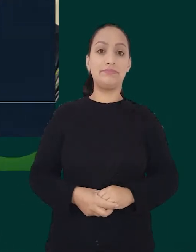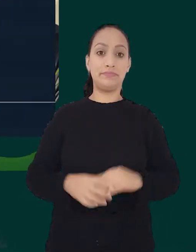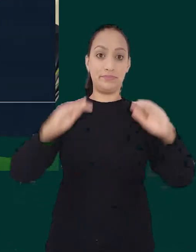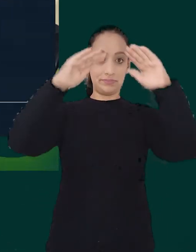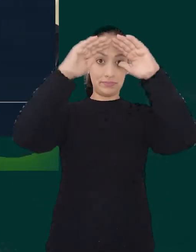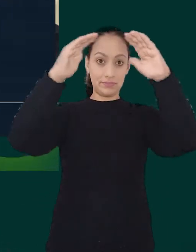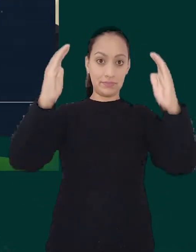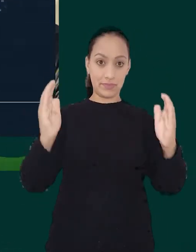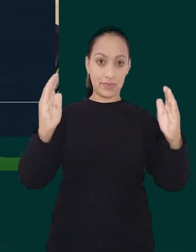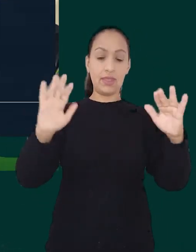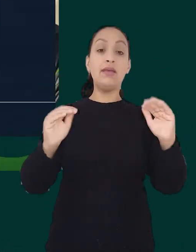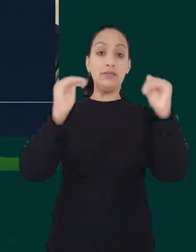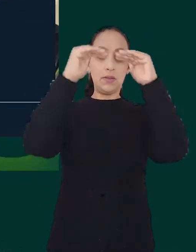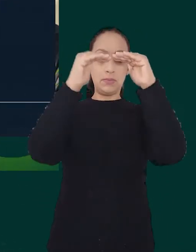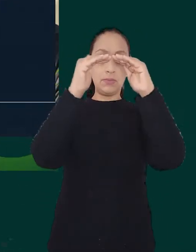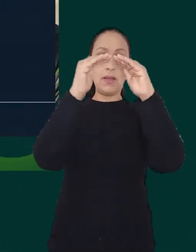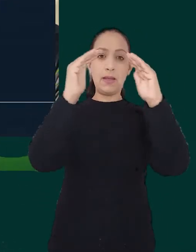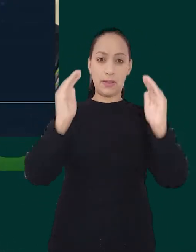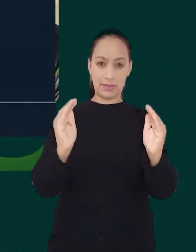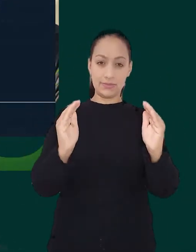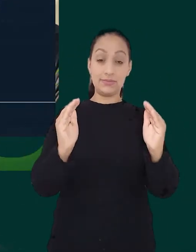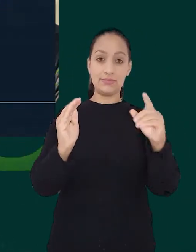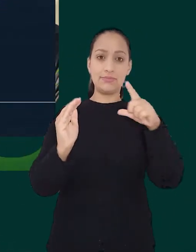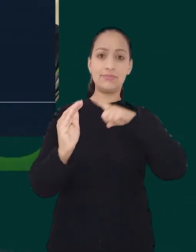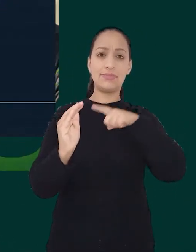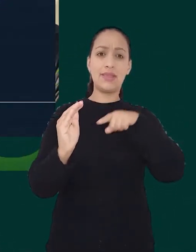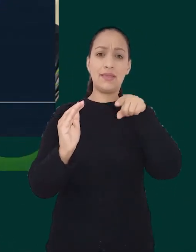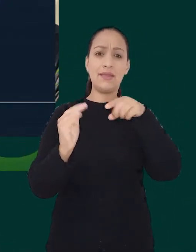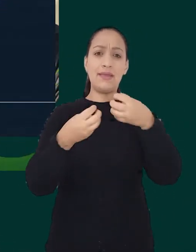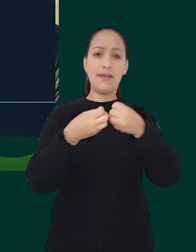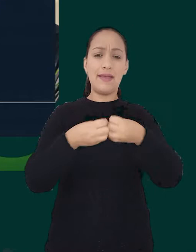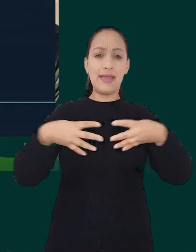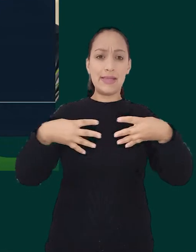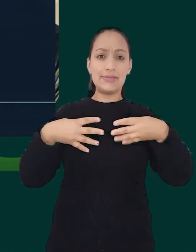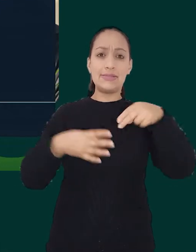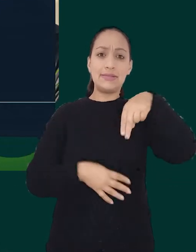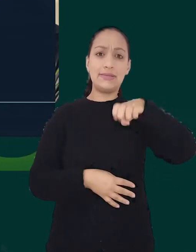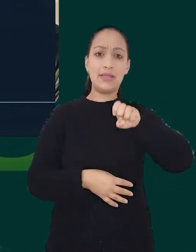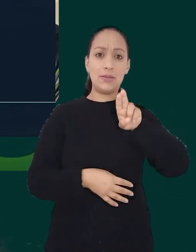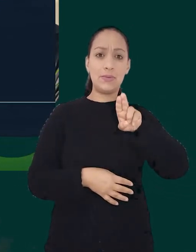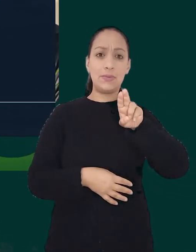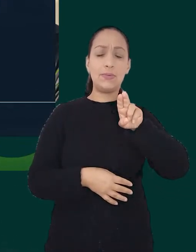abaixo não, mais profundamente, então, nós temos redes neurais, que são redes que fazem